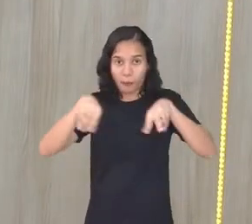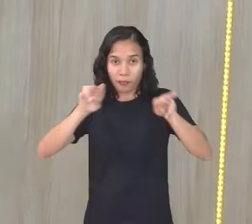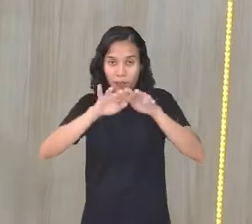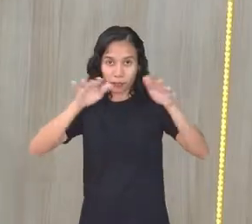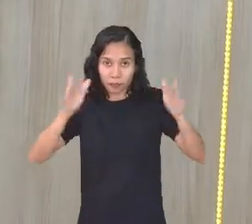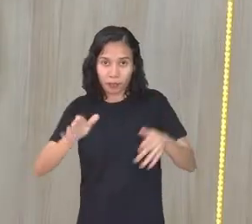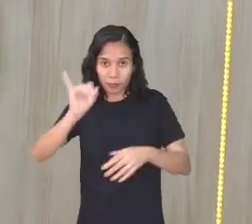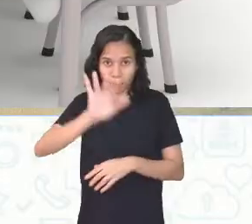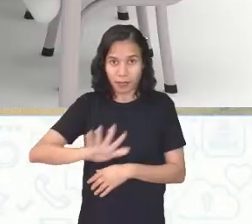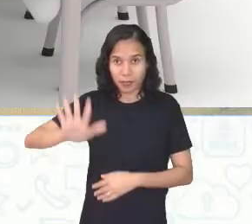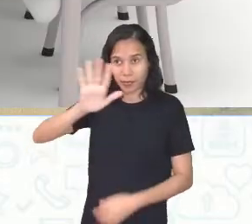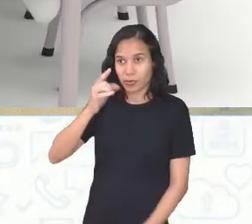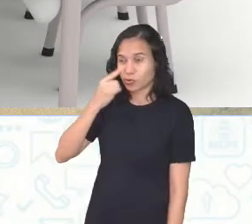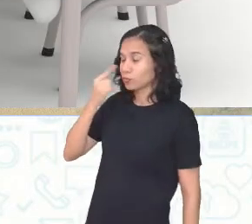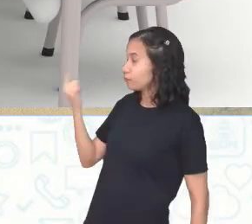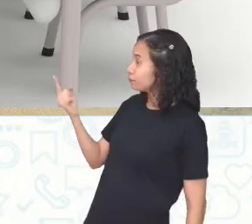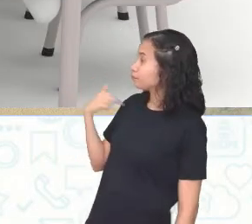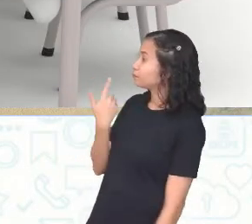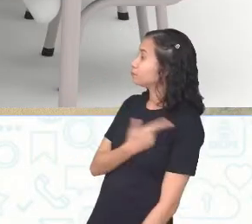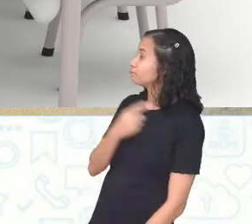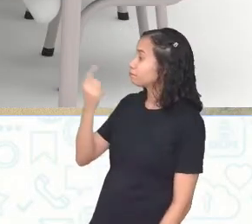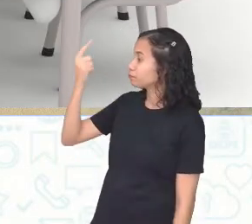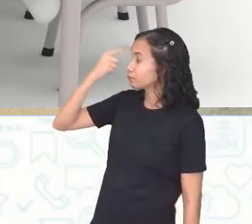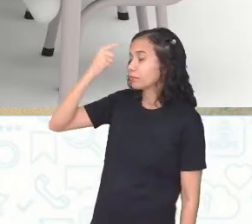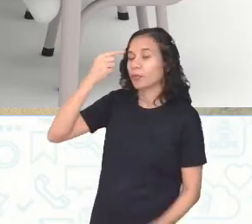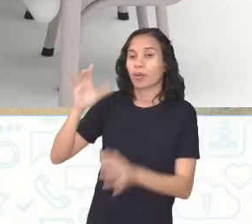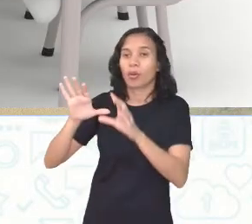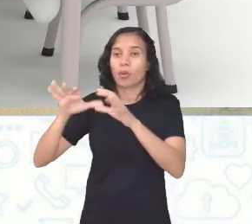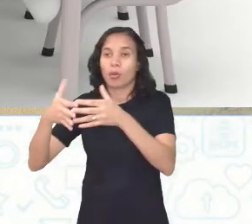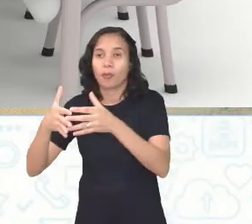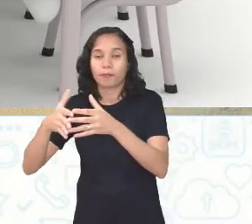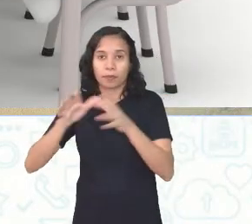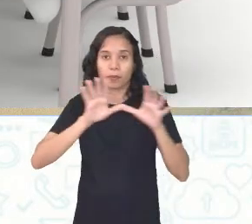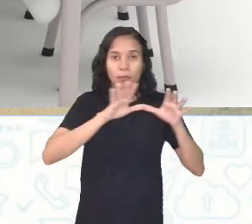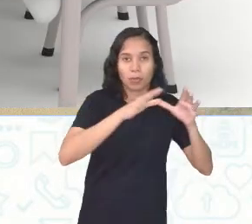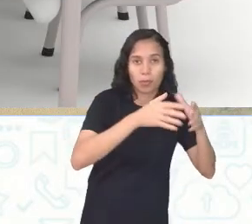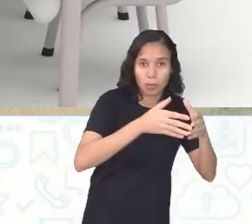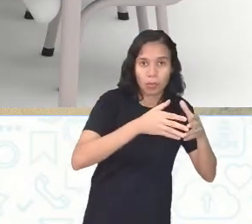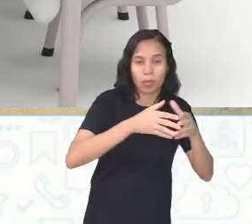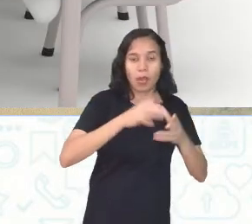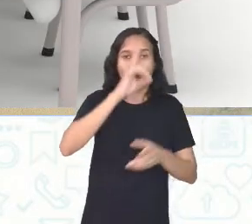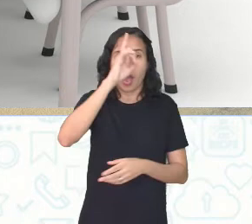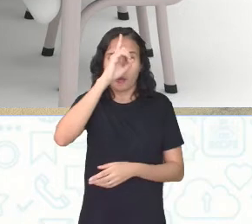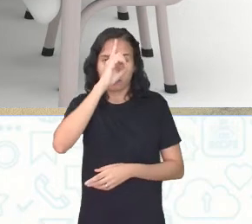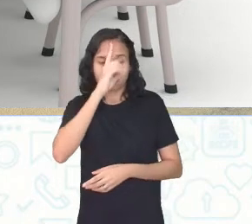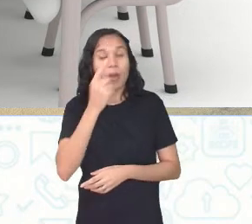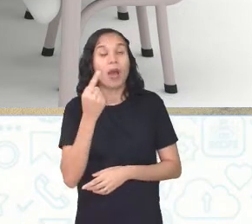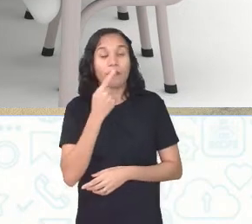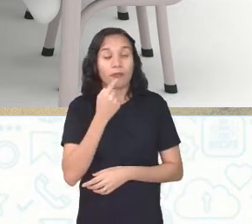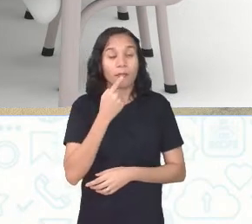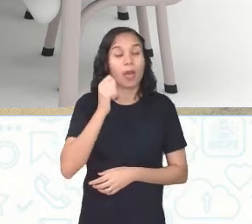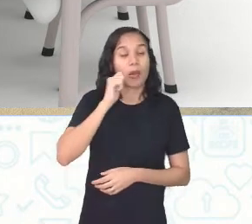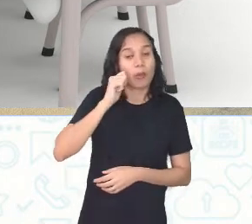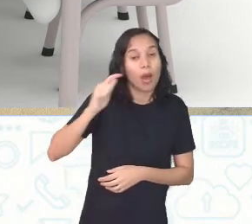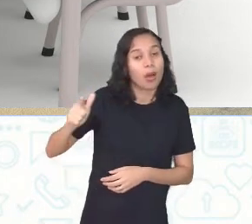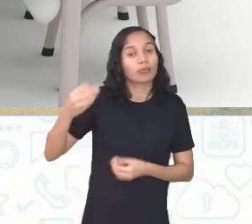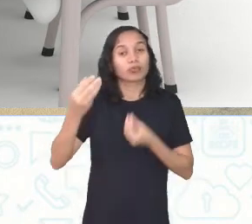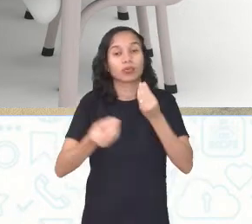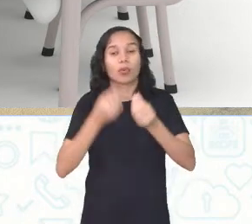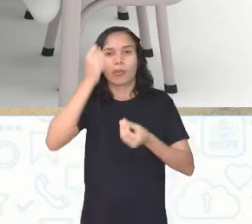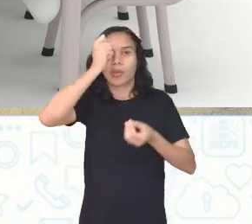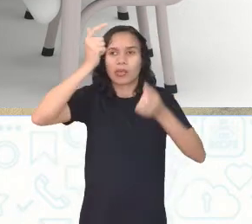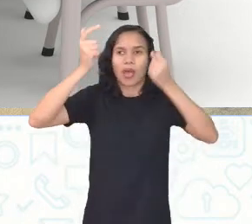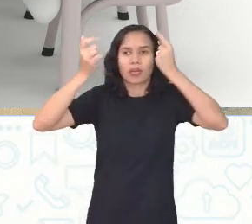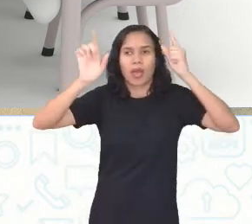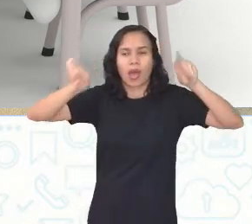imagem, eu coloquei só para a gente pensar, 2 grupos, um azul, um vermelho, representando aí ideias